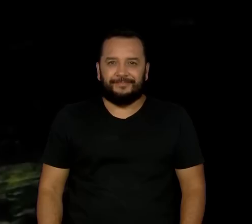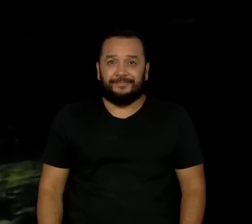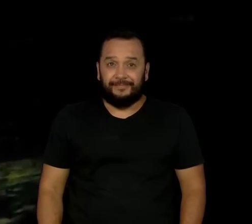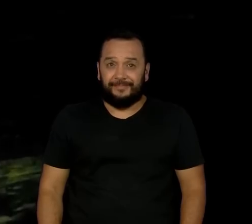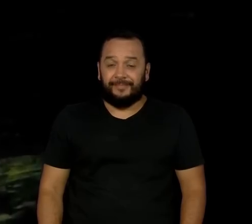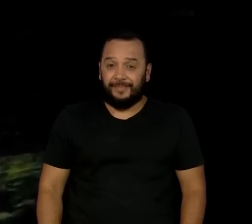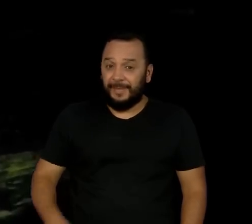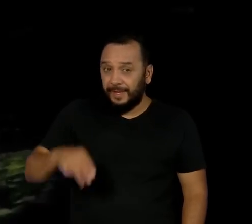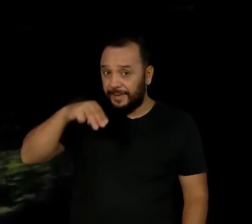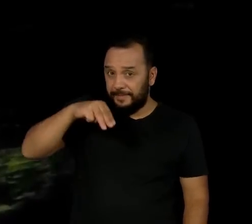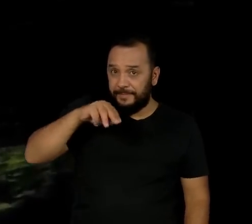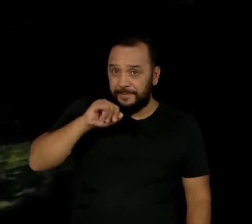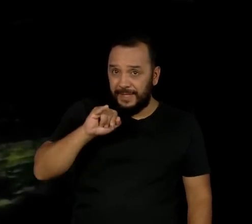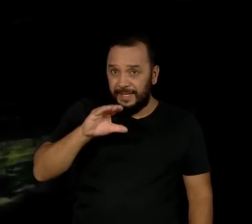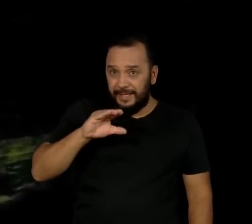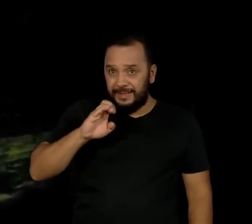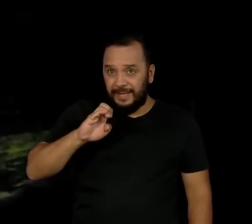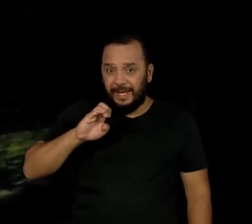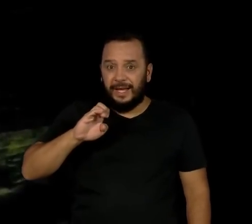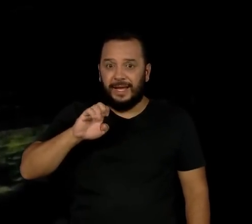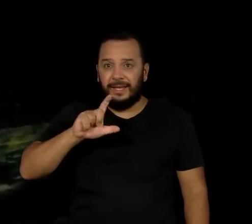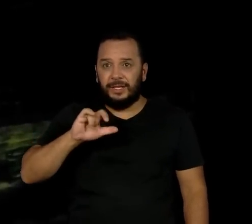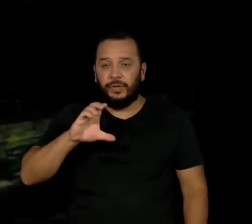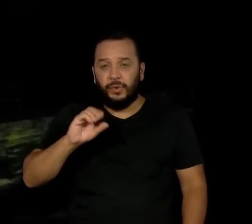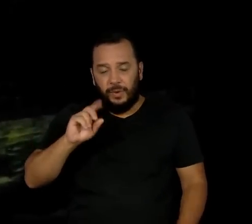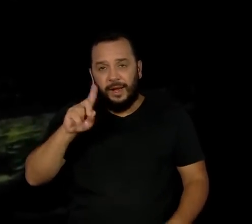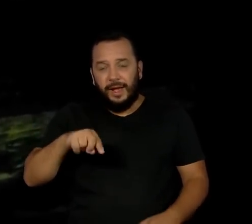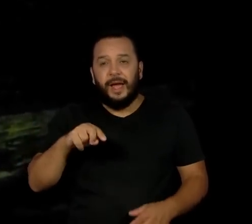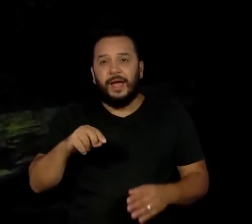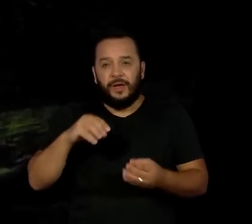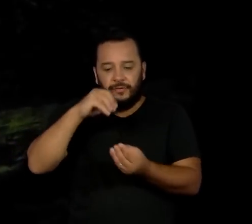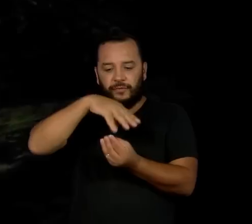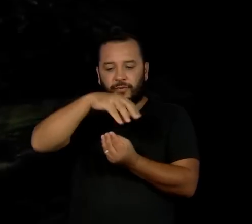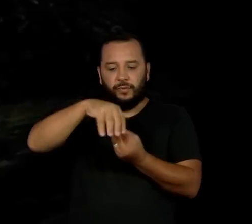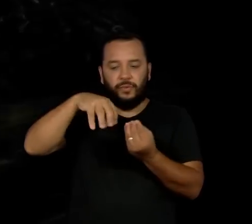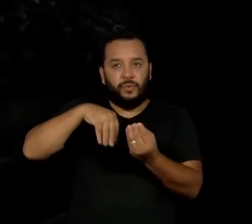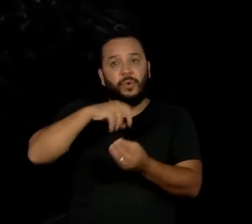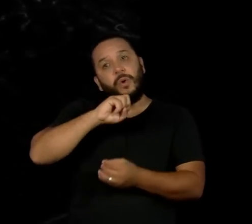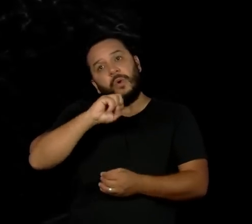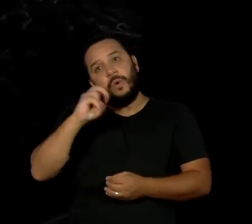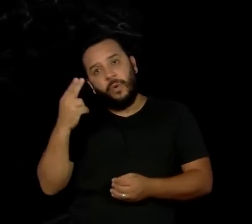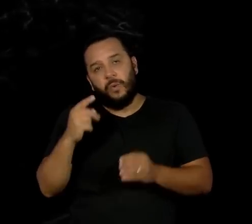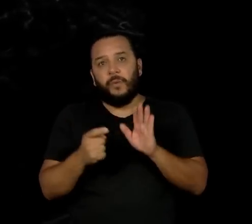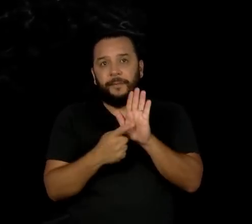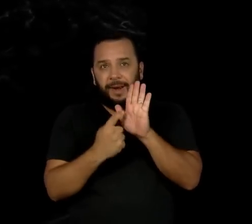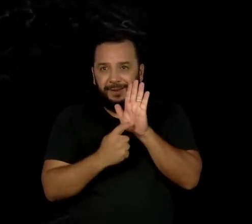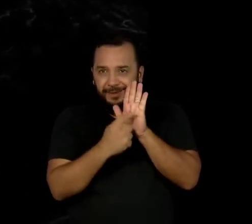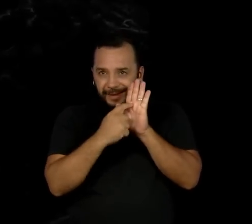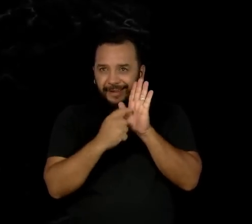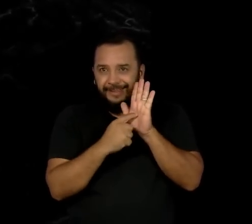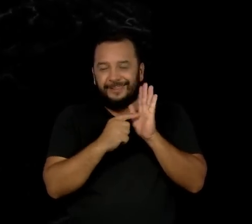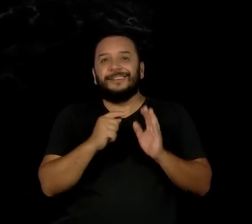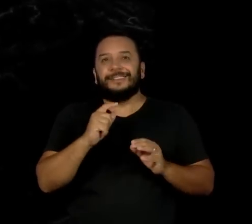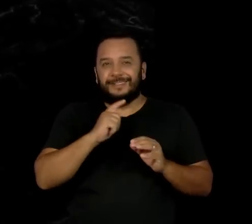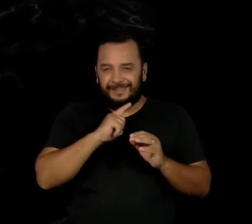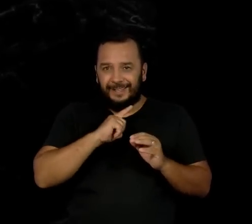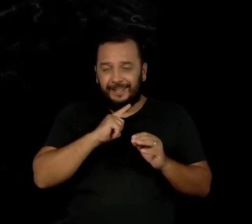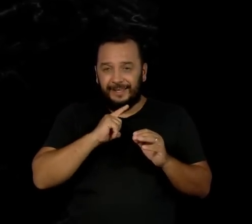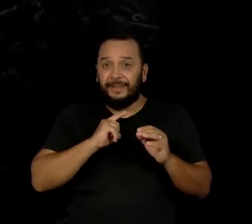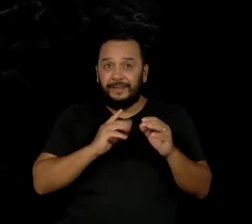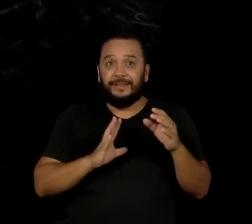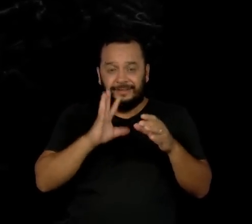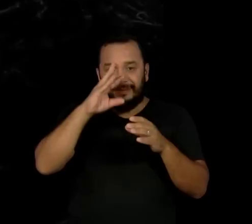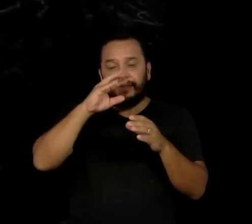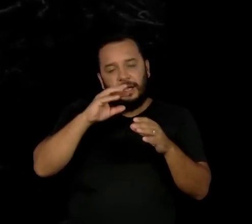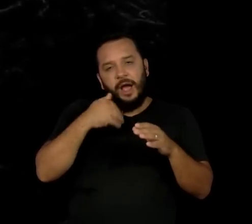O micélio é a parte de um fungo ou colônia de bactérias que forma uma grande rede ramificada. Ela carrega nutrientes não só para